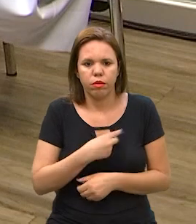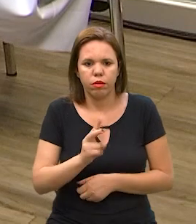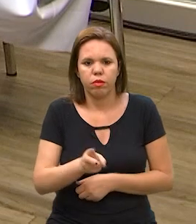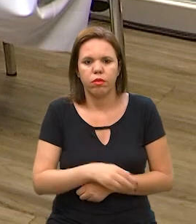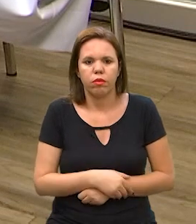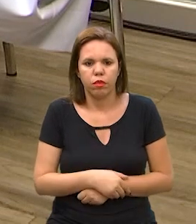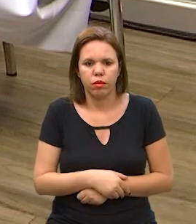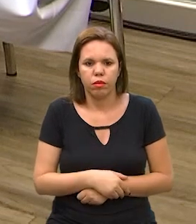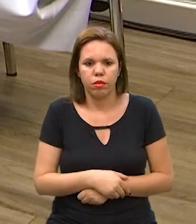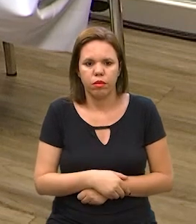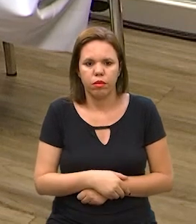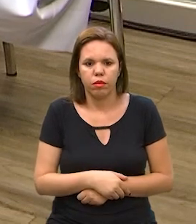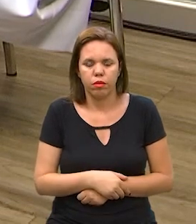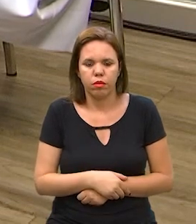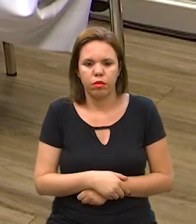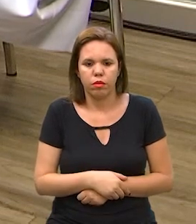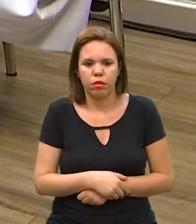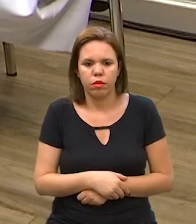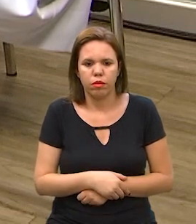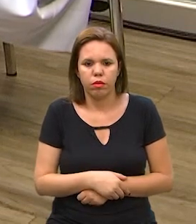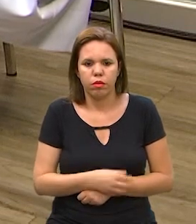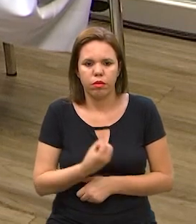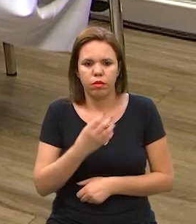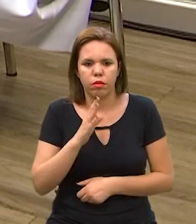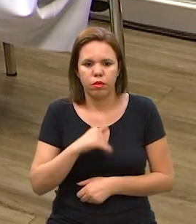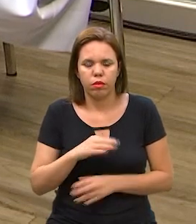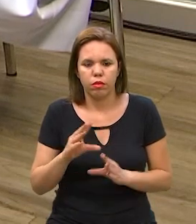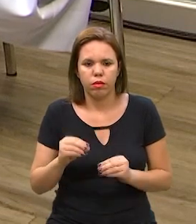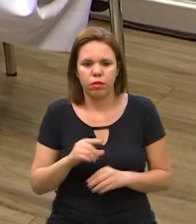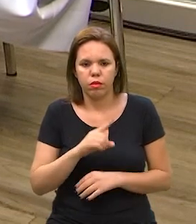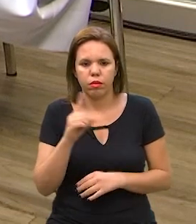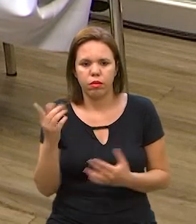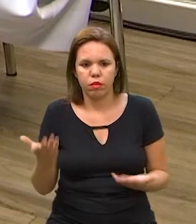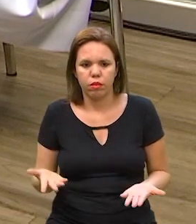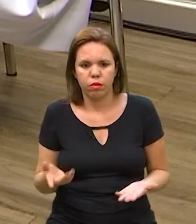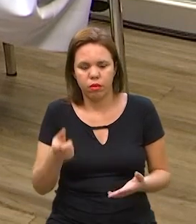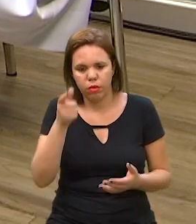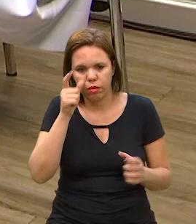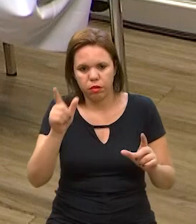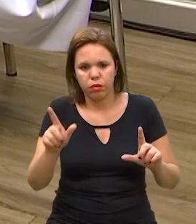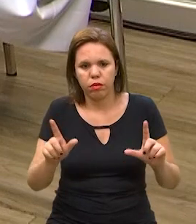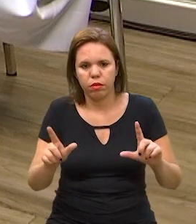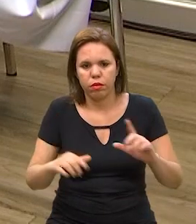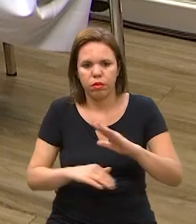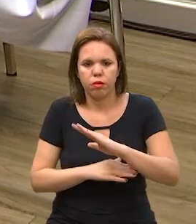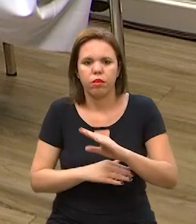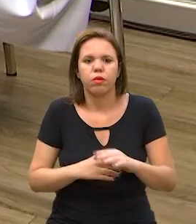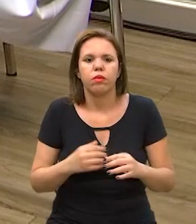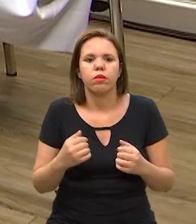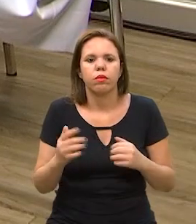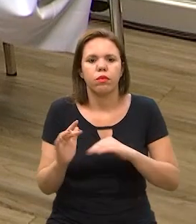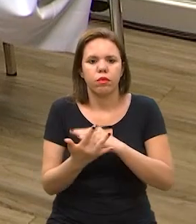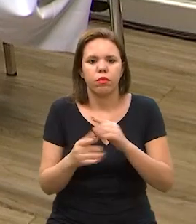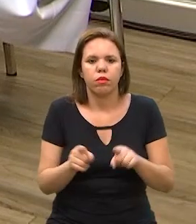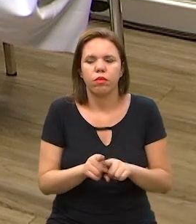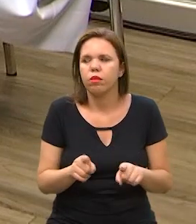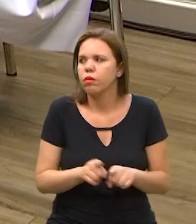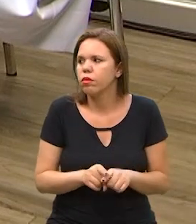esteja conosco mais vezes. Uma ótima tarde, noite, dia, você que está assistindo aí pelas redes